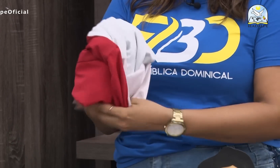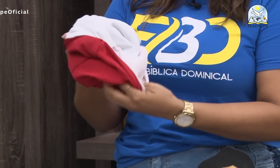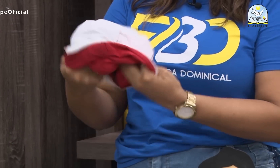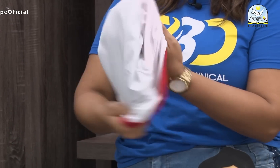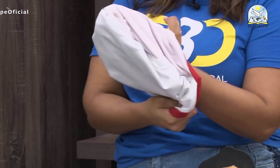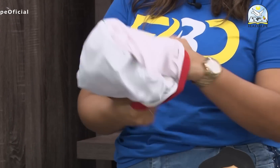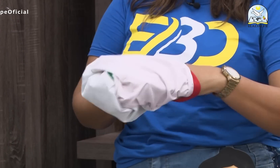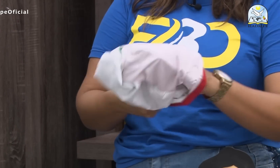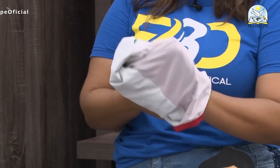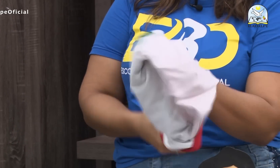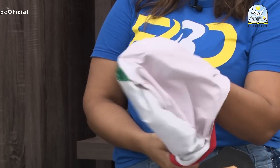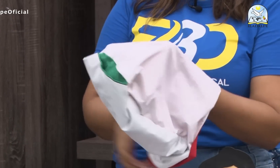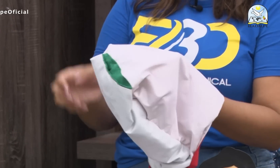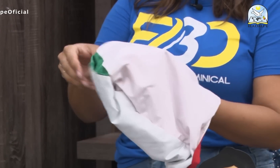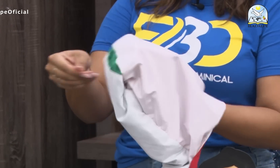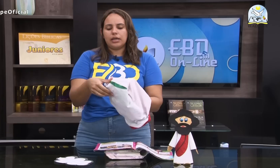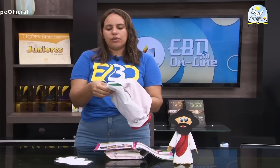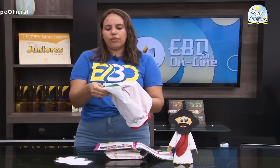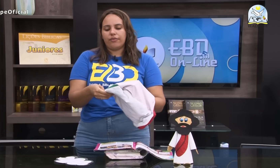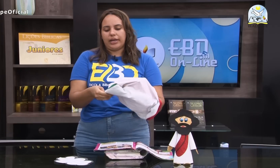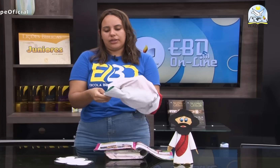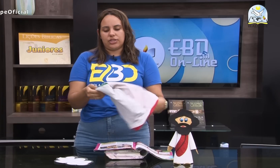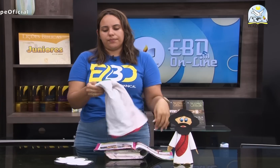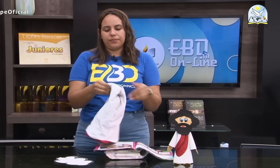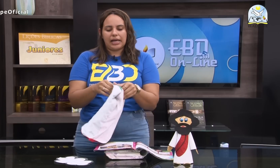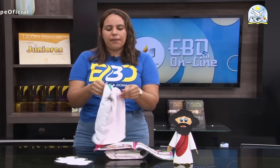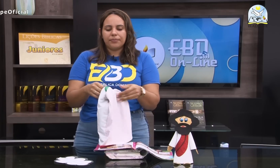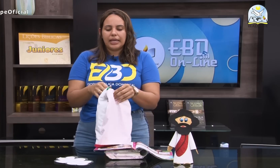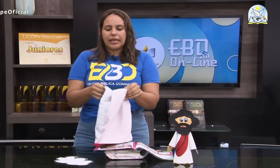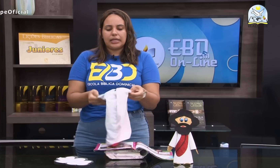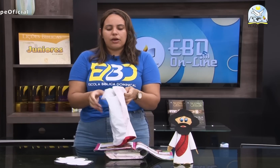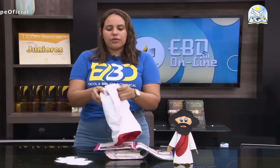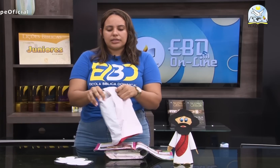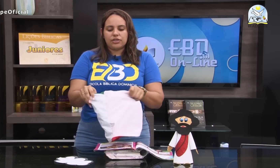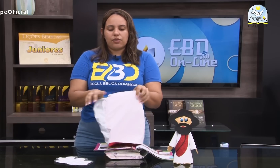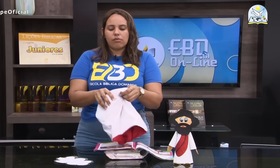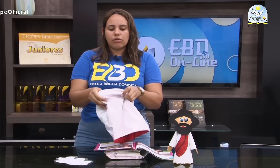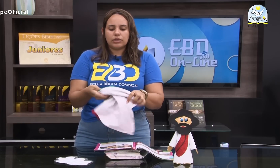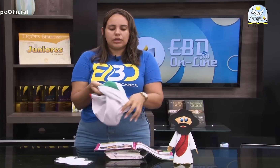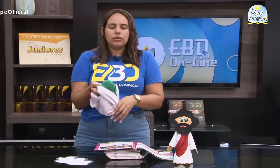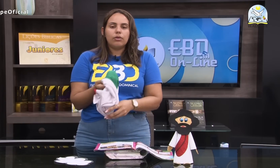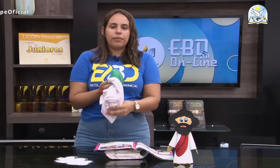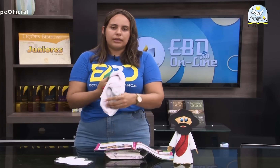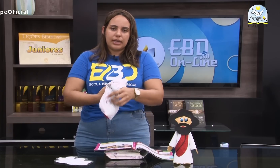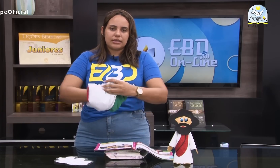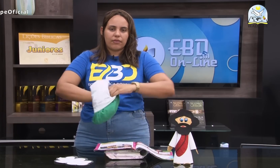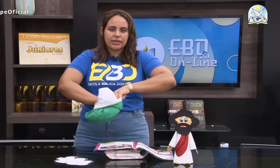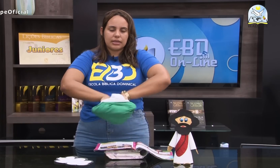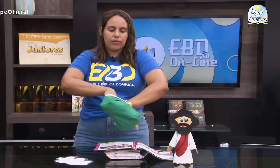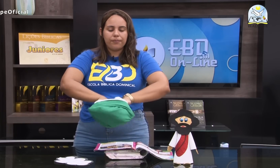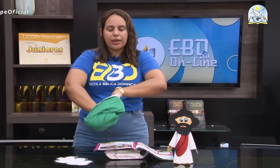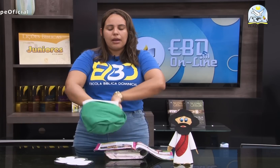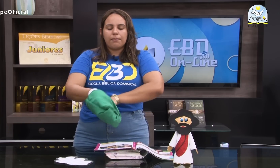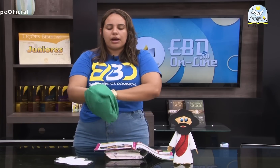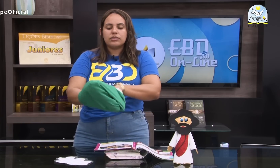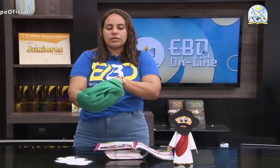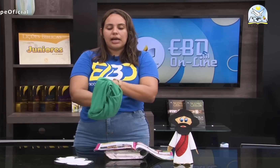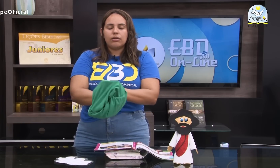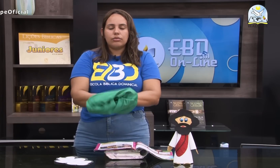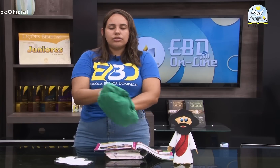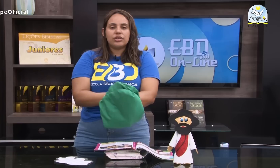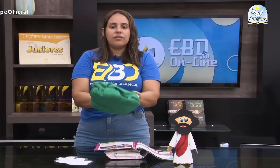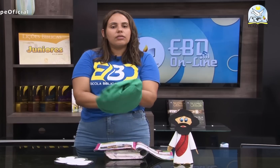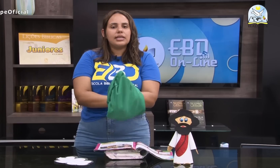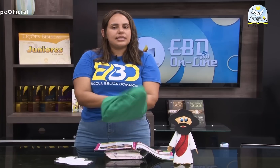o branco e o verde, tá? Então vocês vão contando o plano da salvação para os